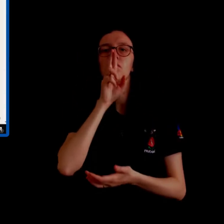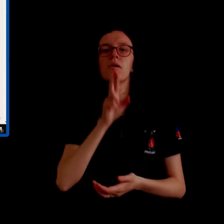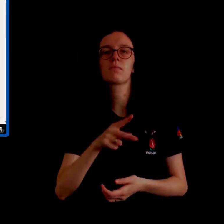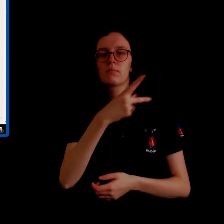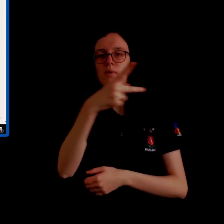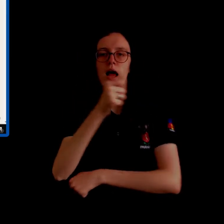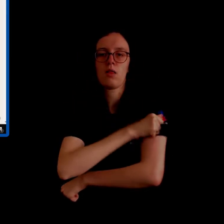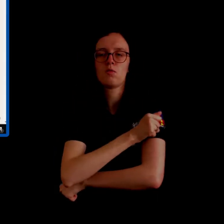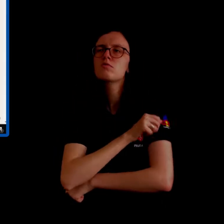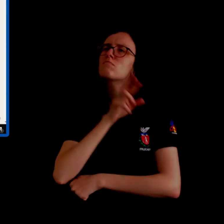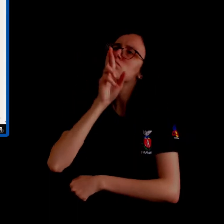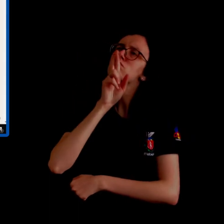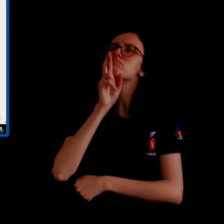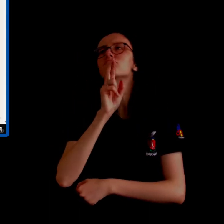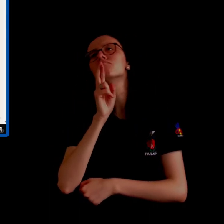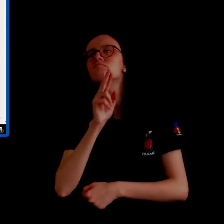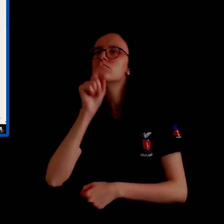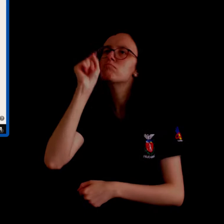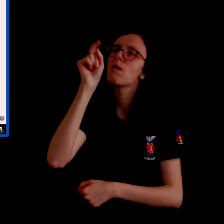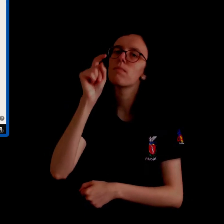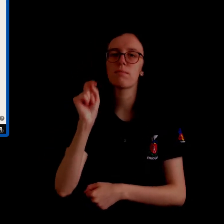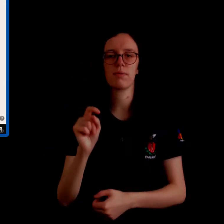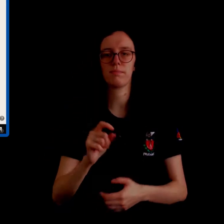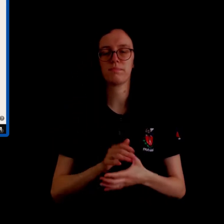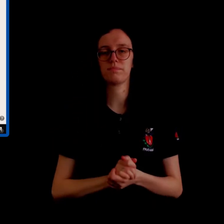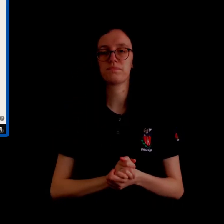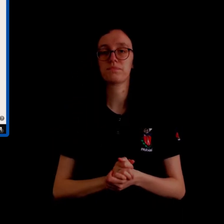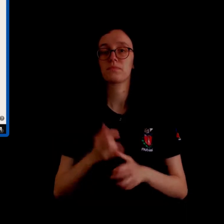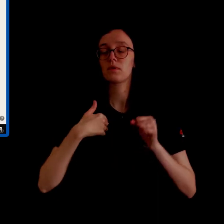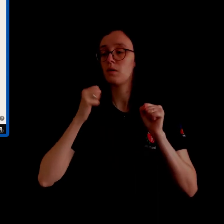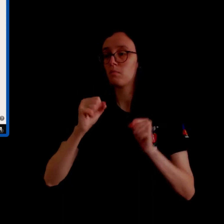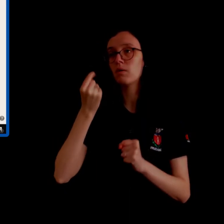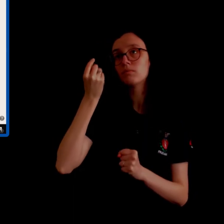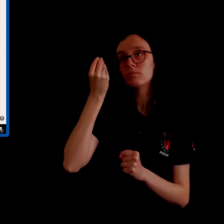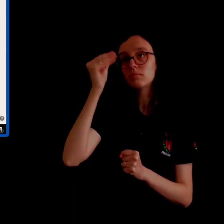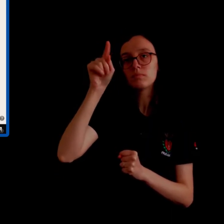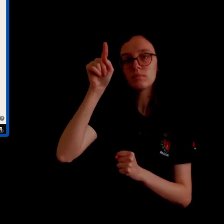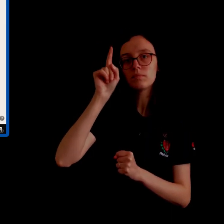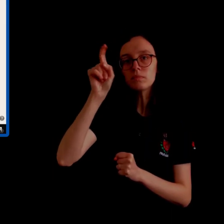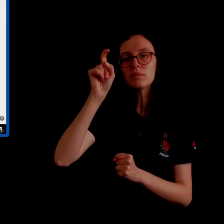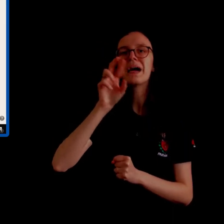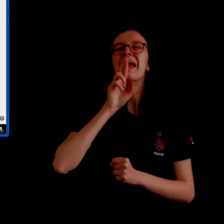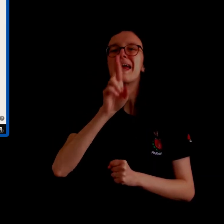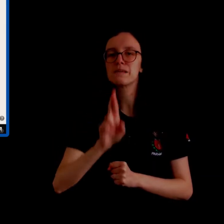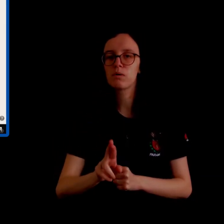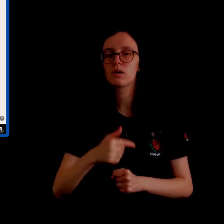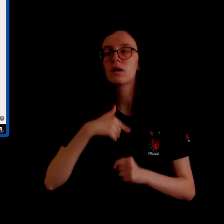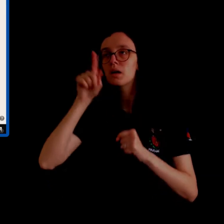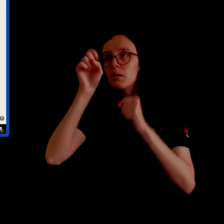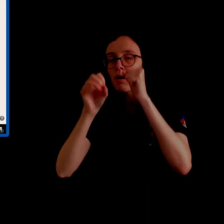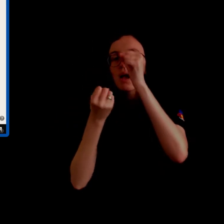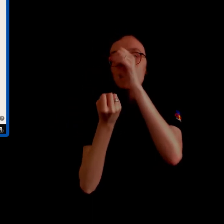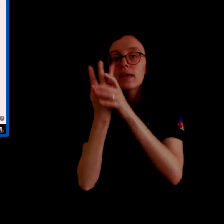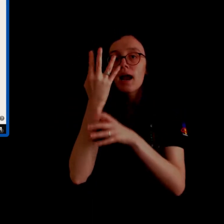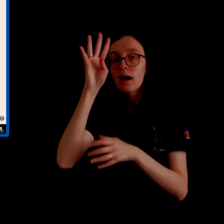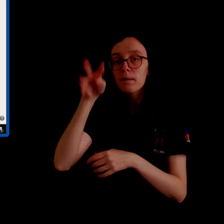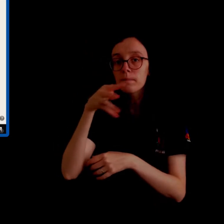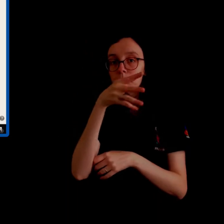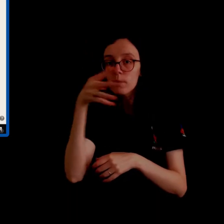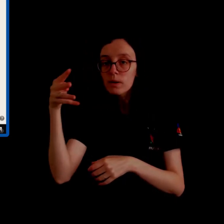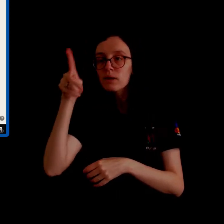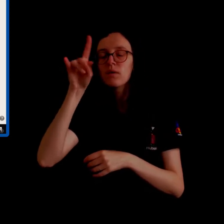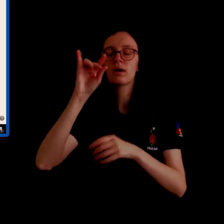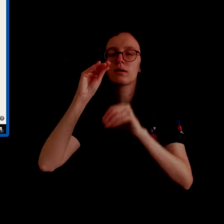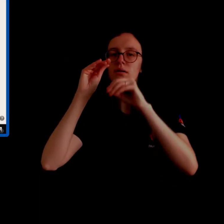Outra coisa também importante, que eu posso clicar aqui nas respostas, e dentro das respostas eu clico em criar planilha, e vai gerar